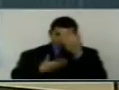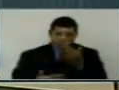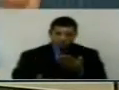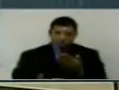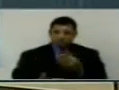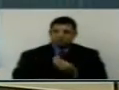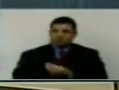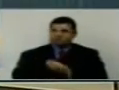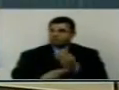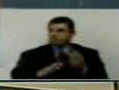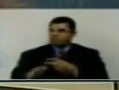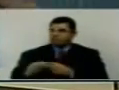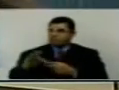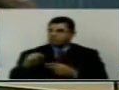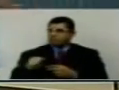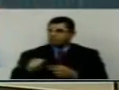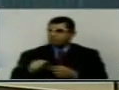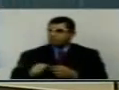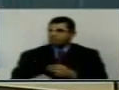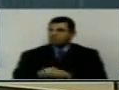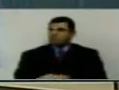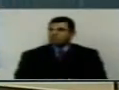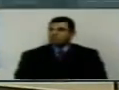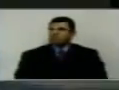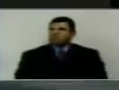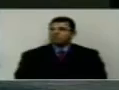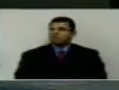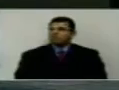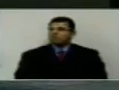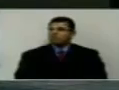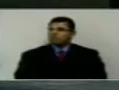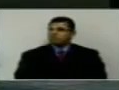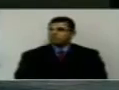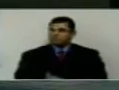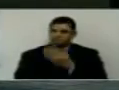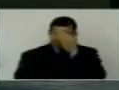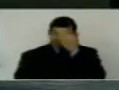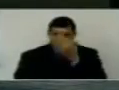obrigado, vida longa ao Centro Educacional La Salle. Agradeço, Vossa Excelência, deputado Marcos.